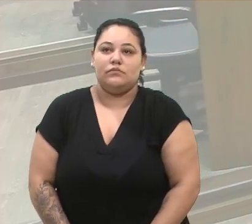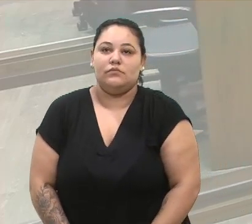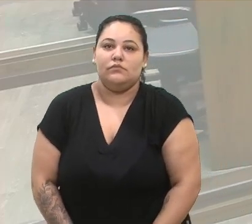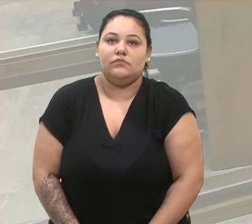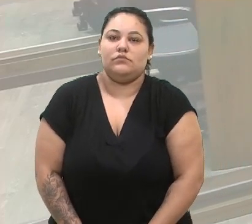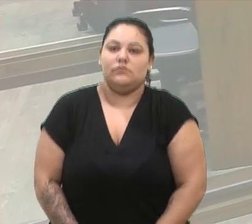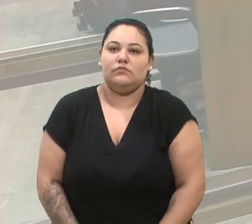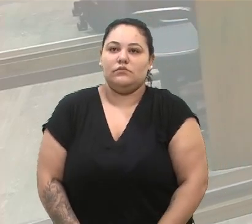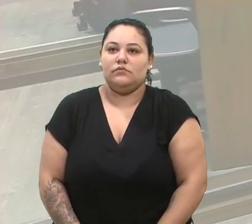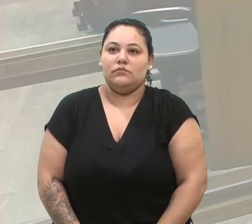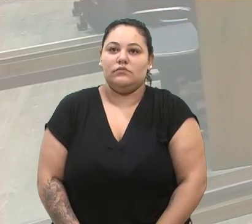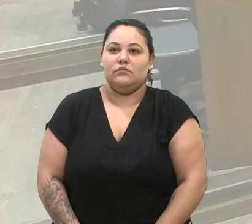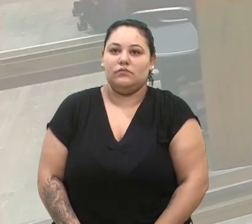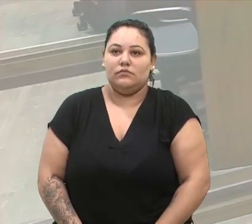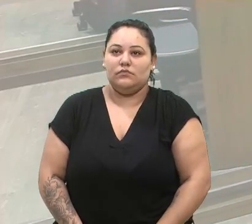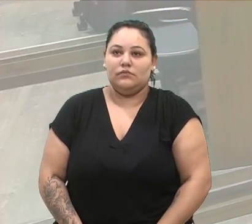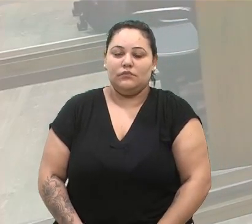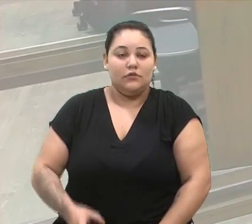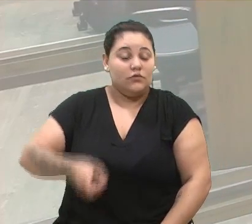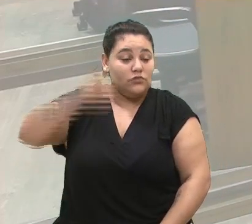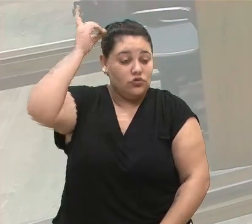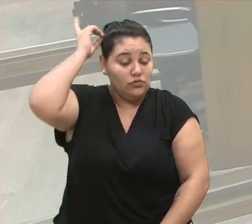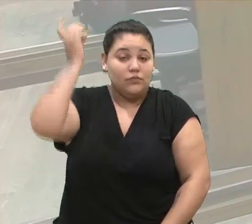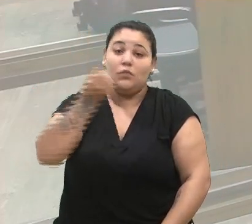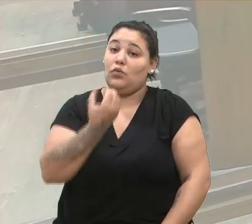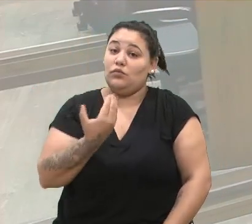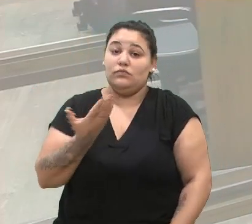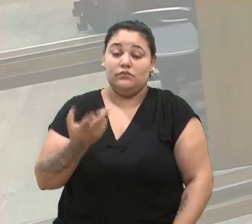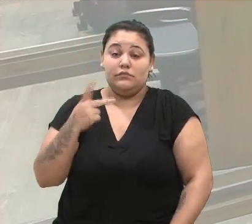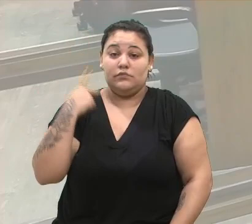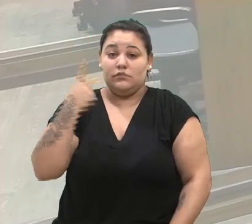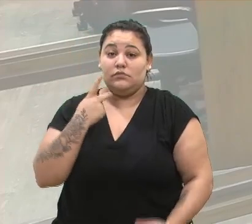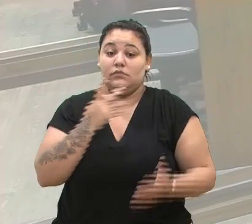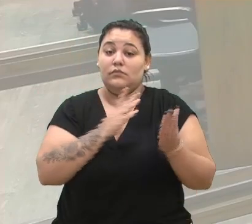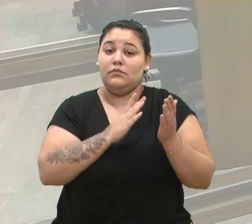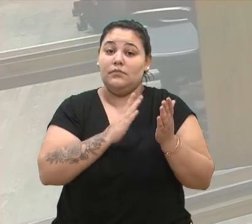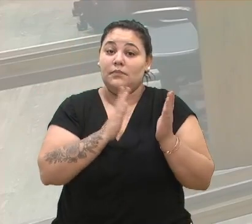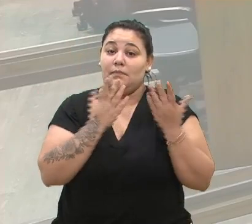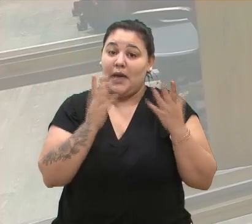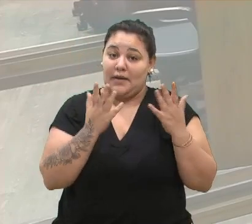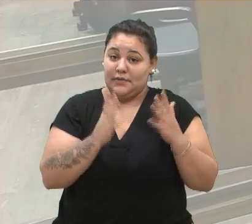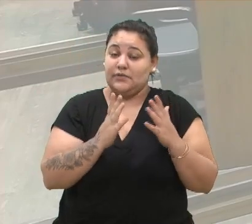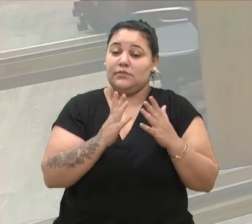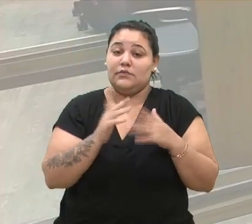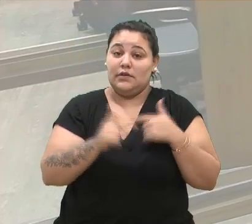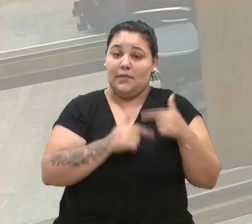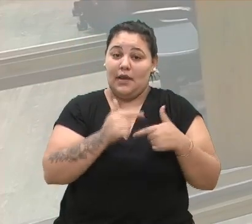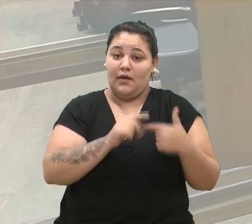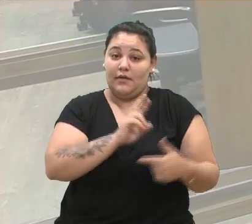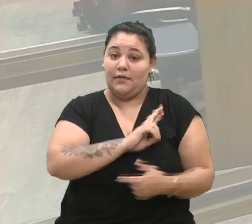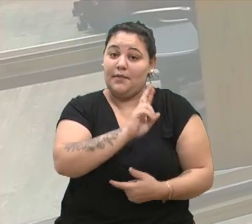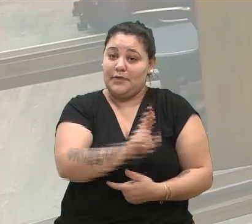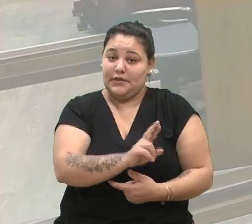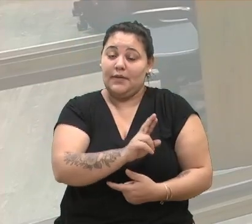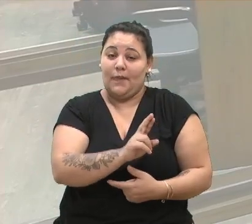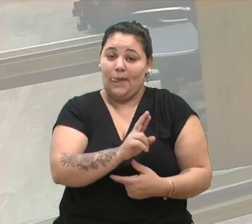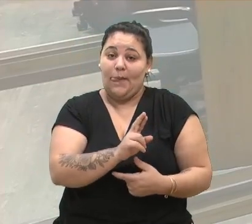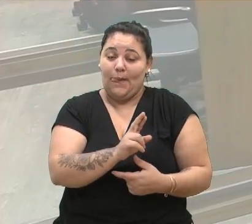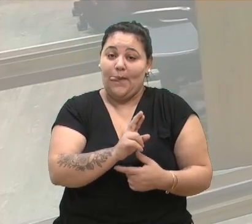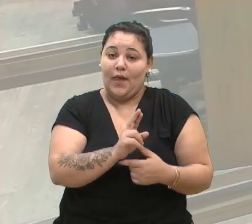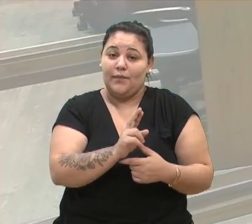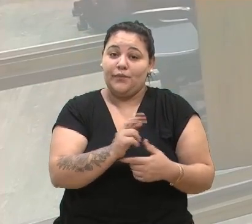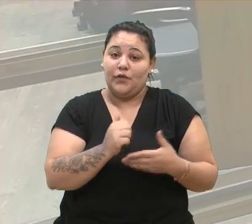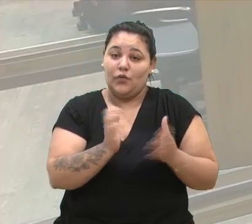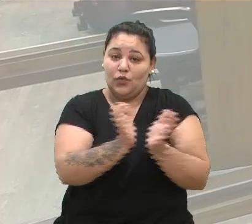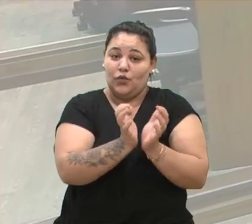parte? Bom, vereadora, parabéns pelo trabalho, pela representação, né, da Frente Parlamentar, né, como